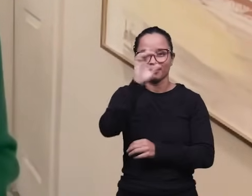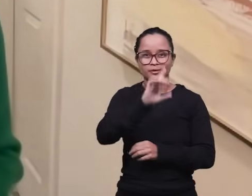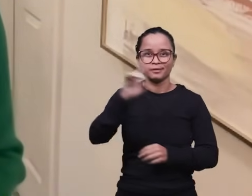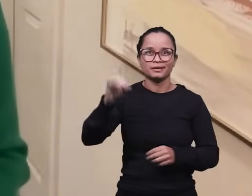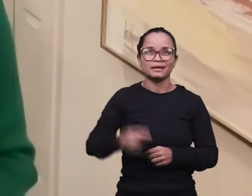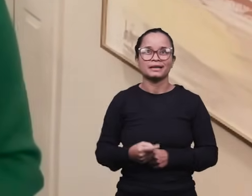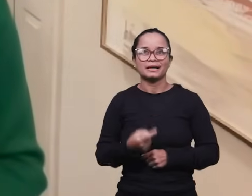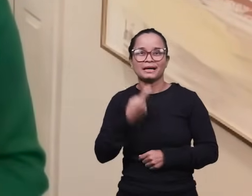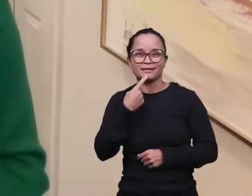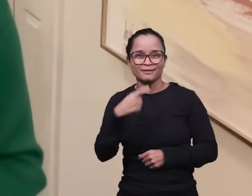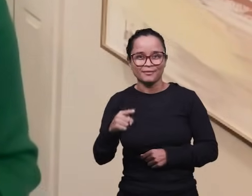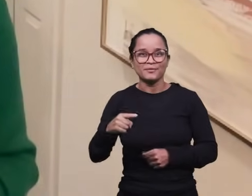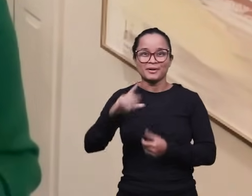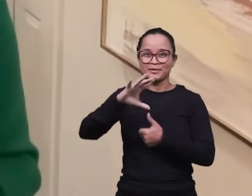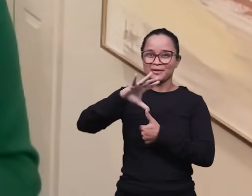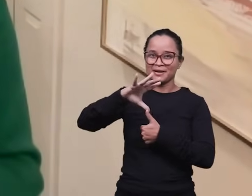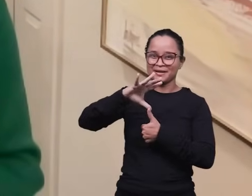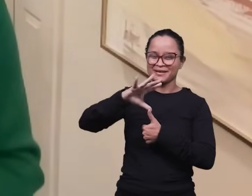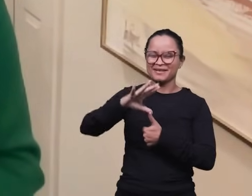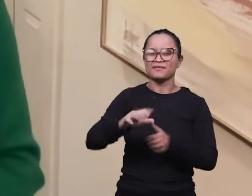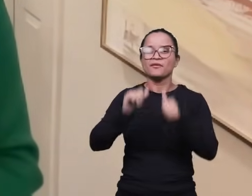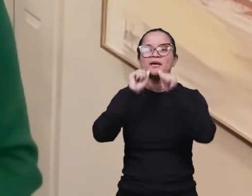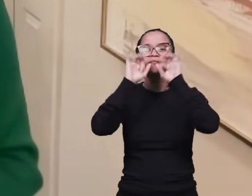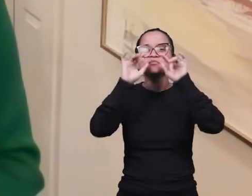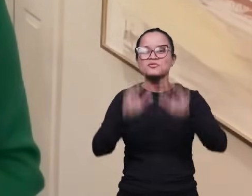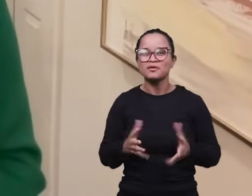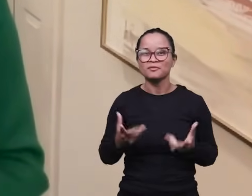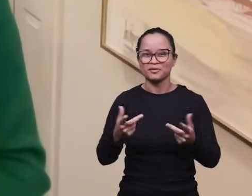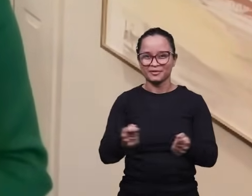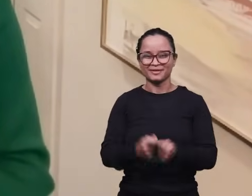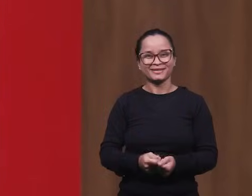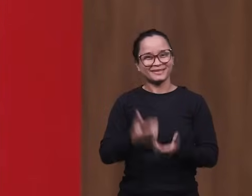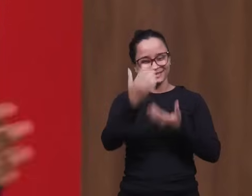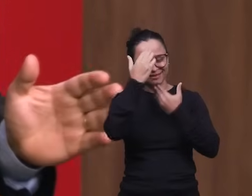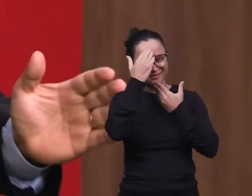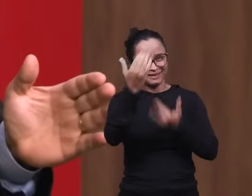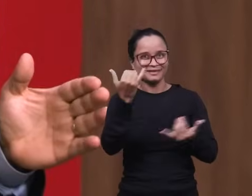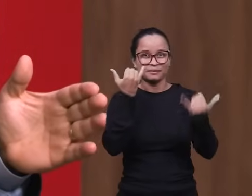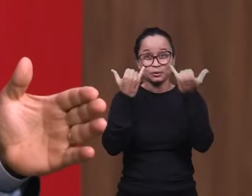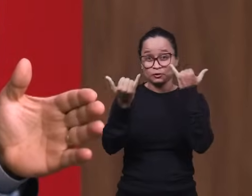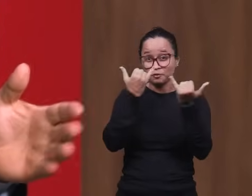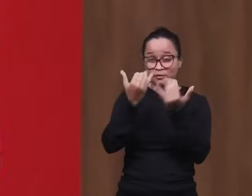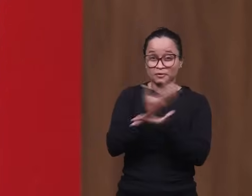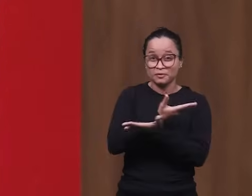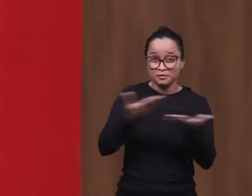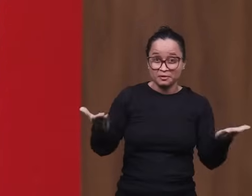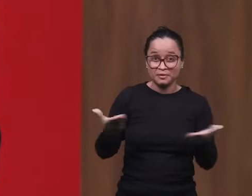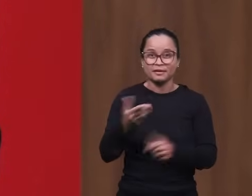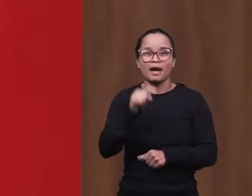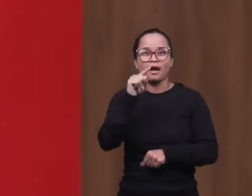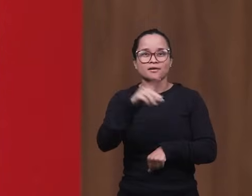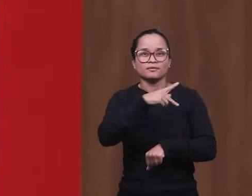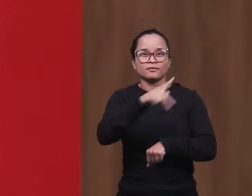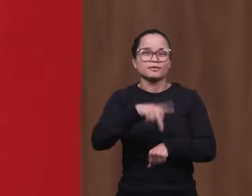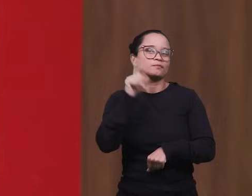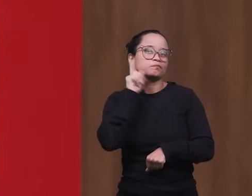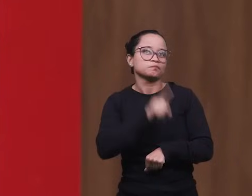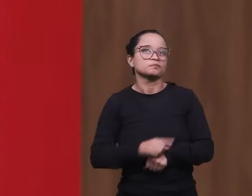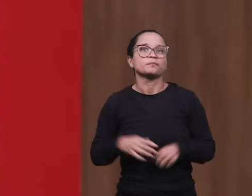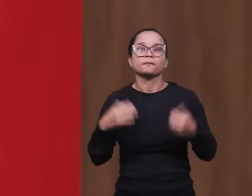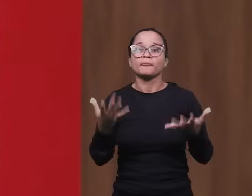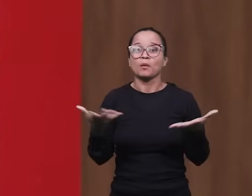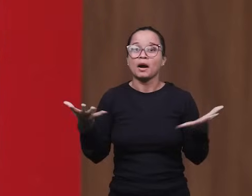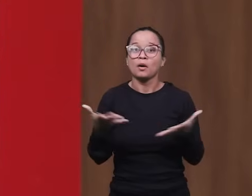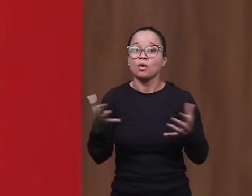A semana na América do Norte foi ricamente abençoada. Jorge? Obrigado pelas informações, um abraço aos irmãos aí nos Estados Unidos.